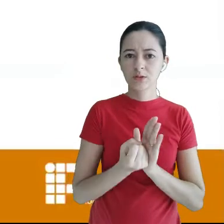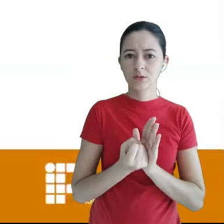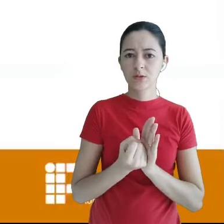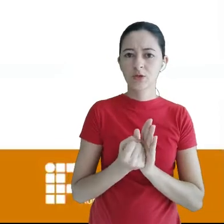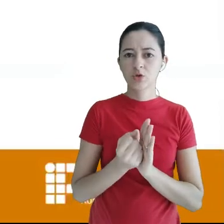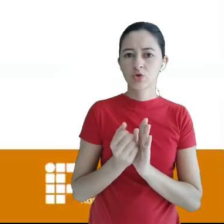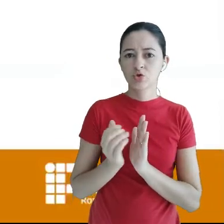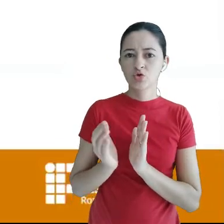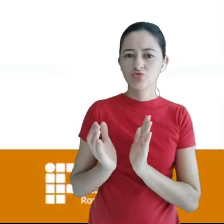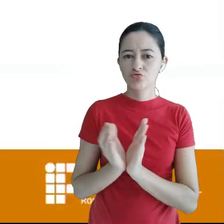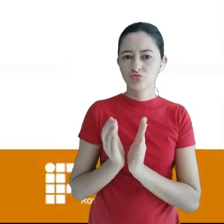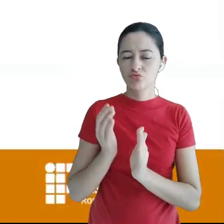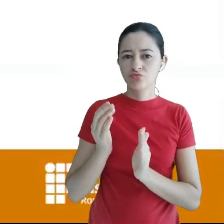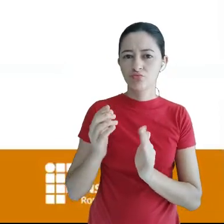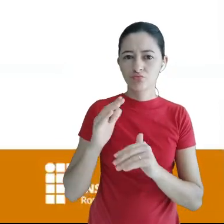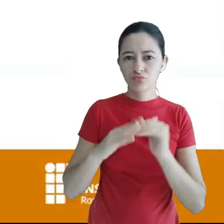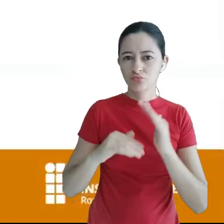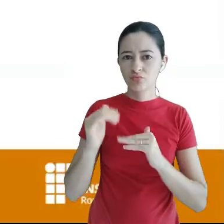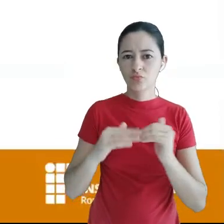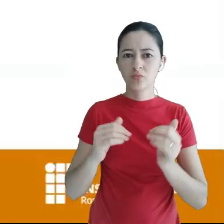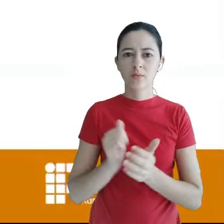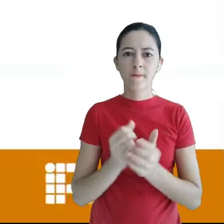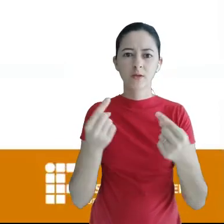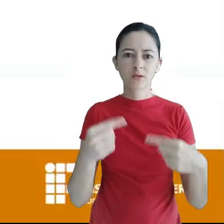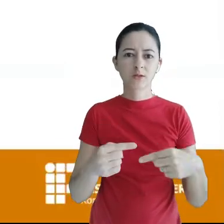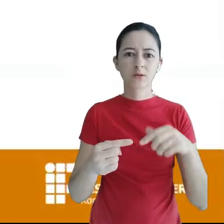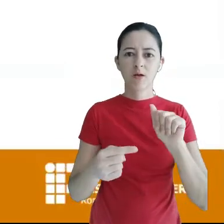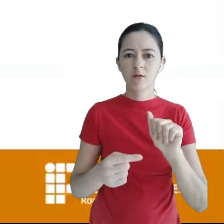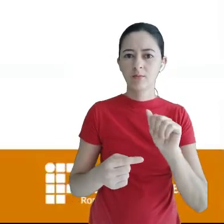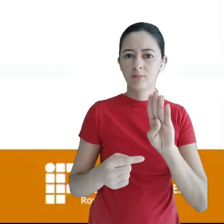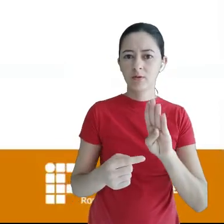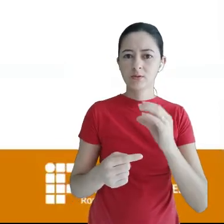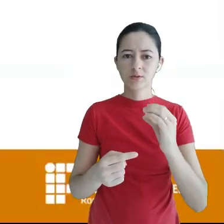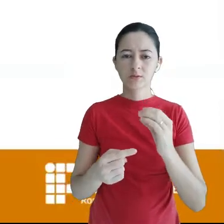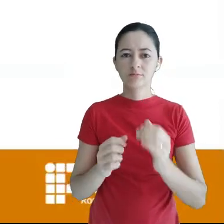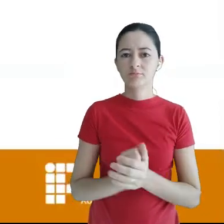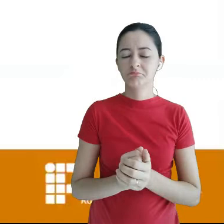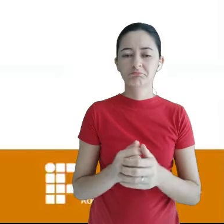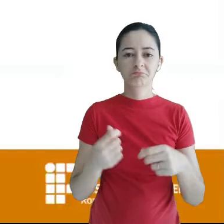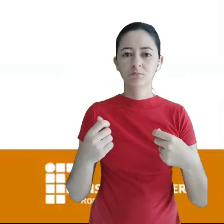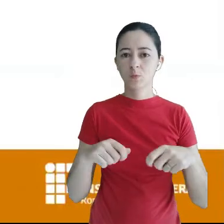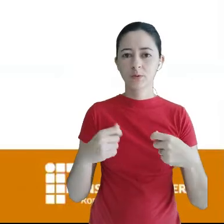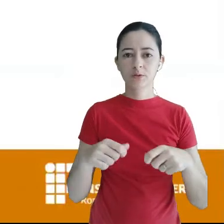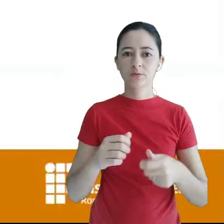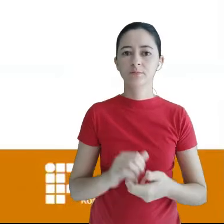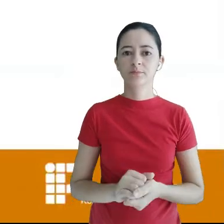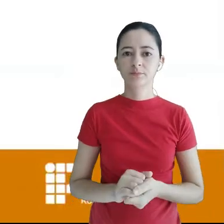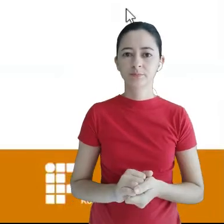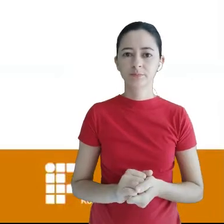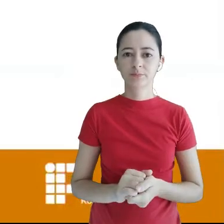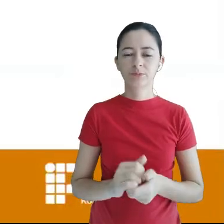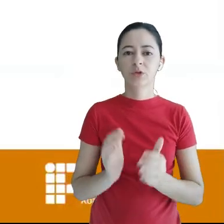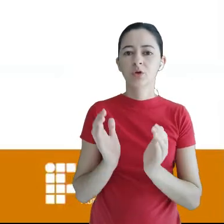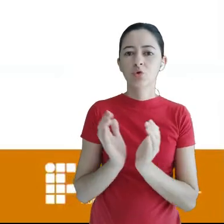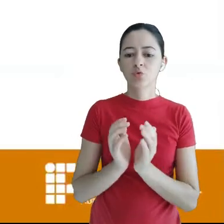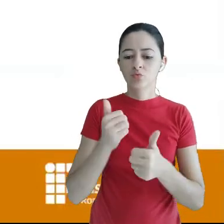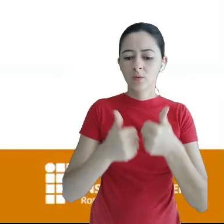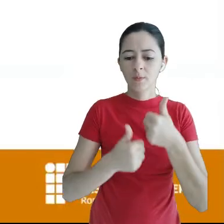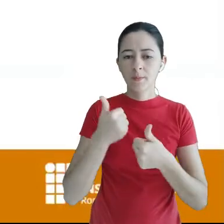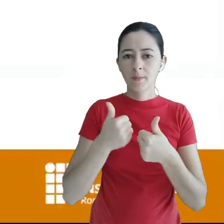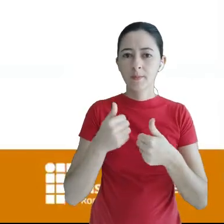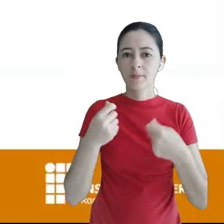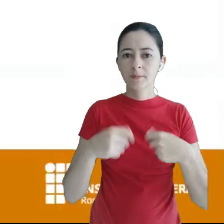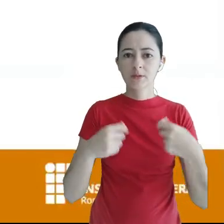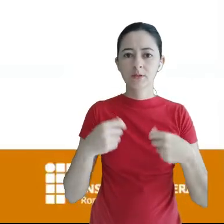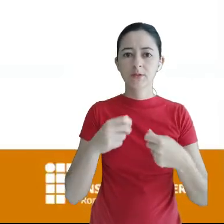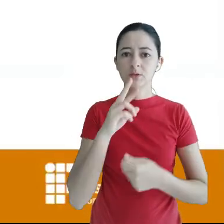história, jogadores e partida? Partida B, partida A, partida C? Não, não faz muito sentido. Time precisa